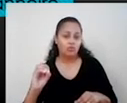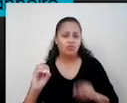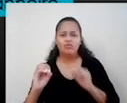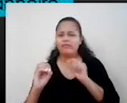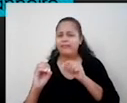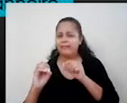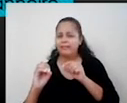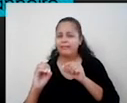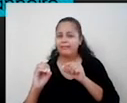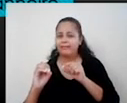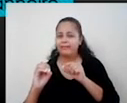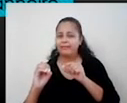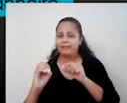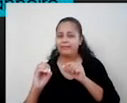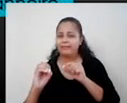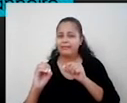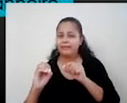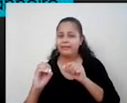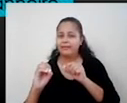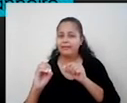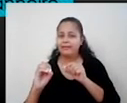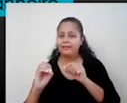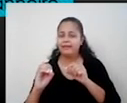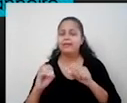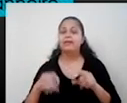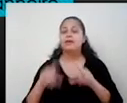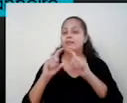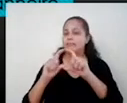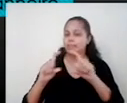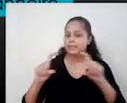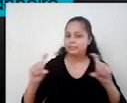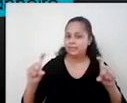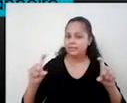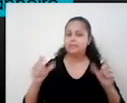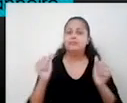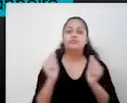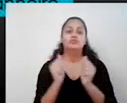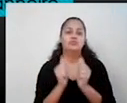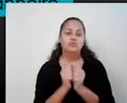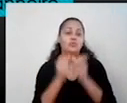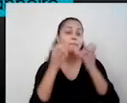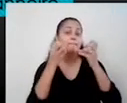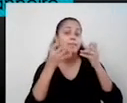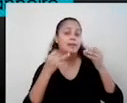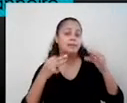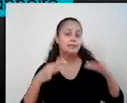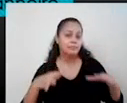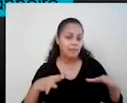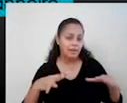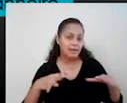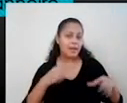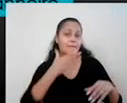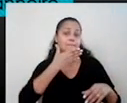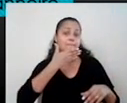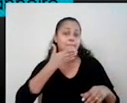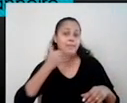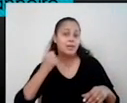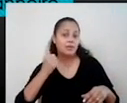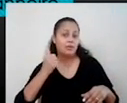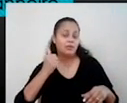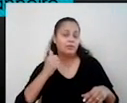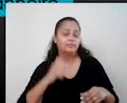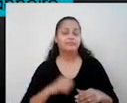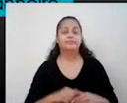que seria então aposto? É posto ao lado. É quando eu coloco uma expressão ao lado para explicar melhor